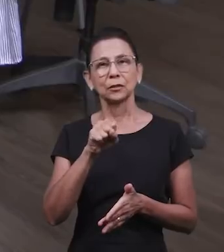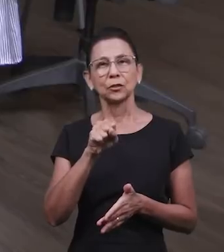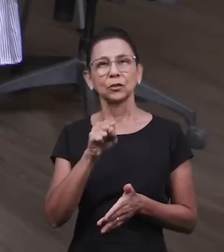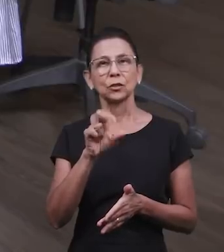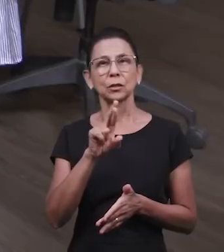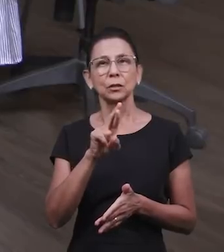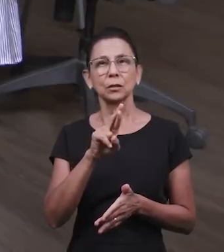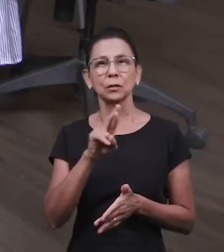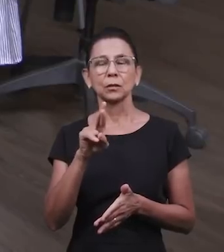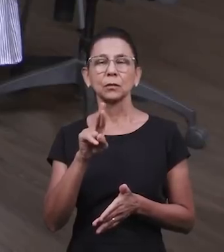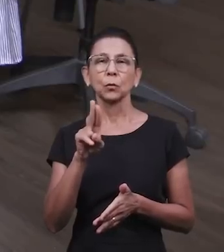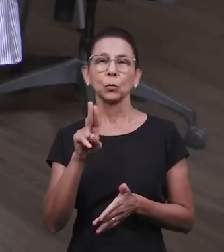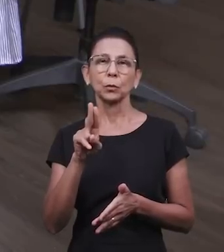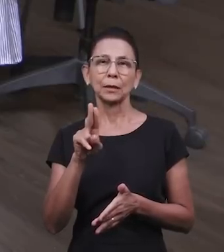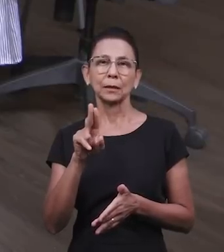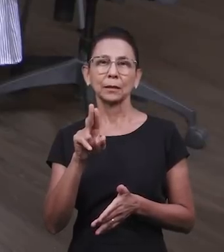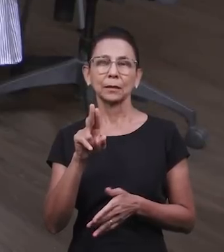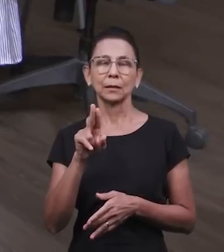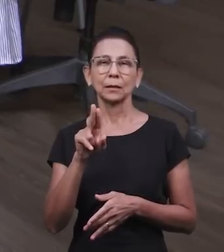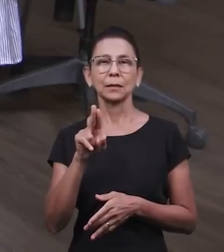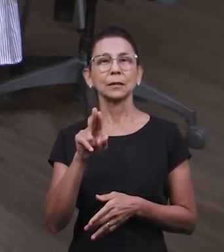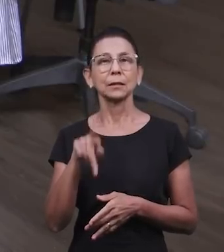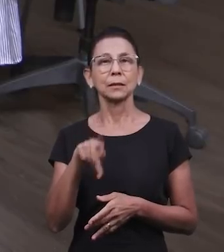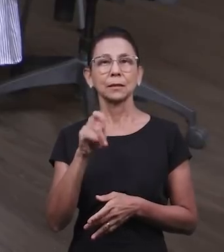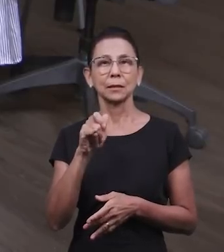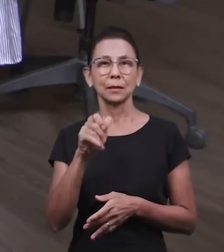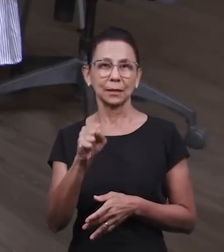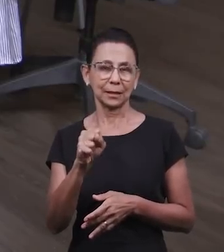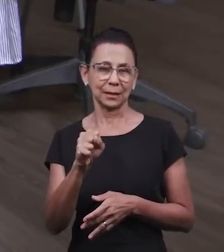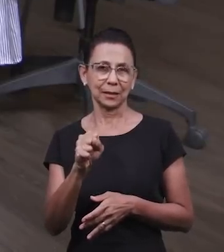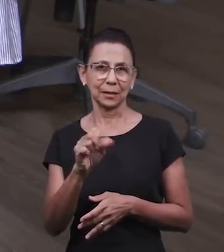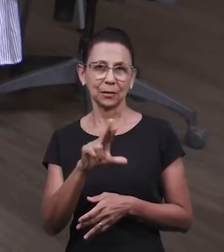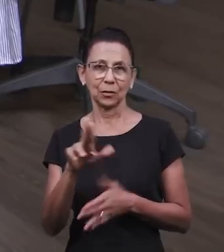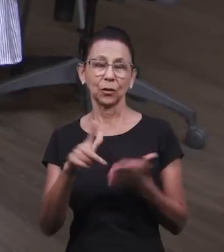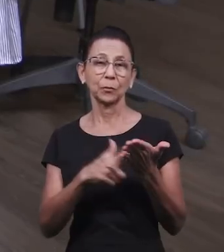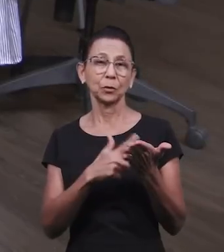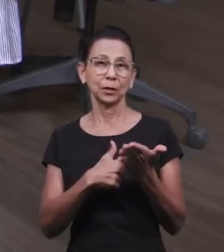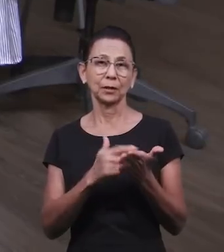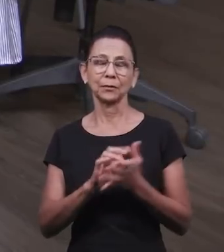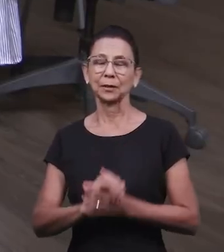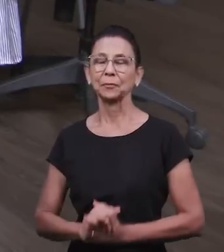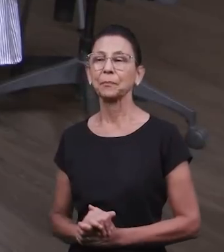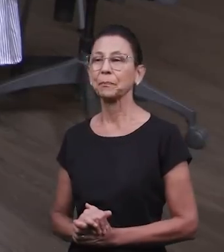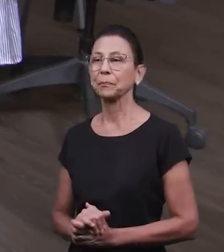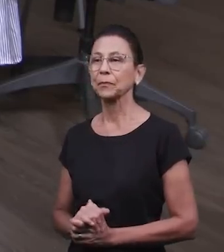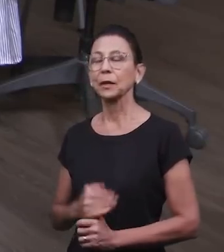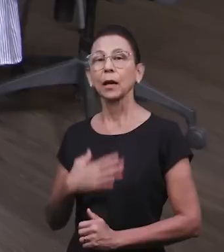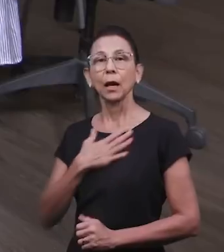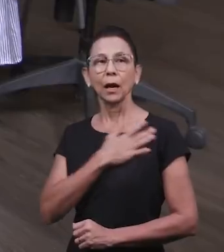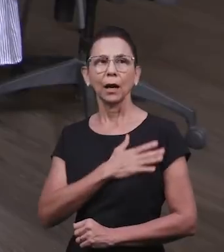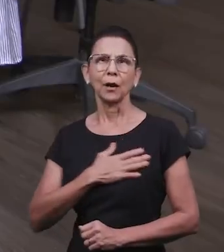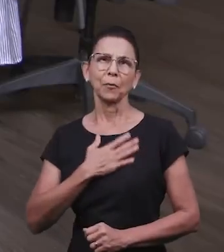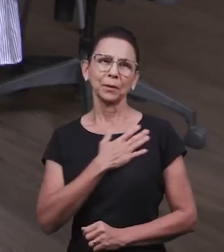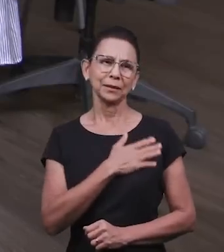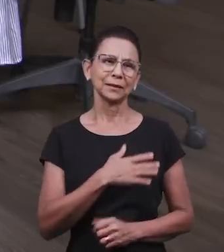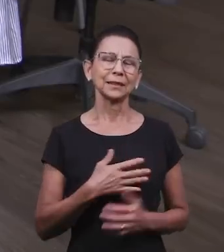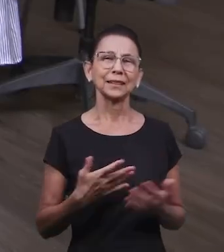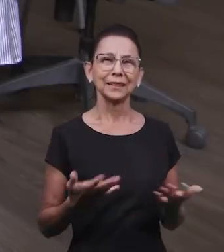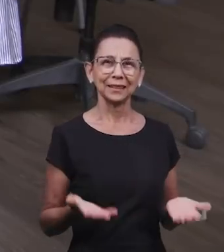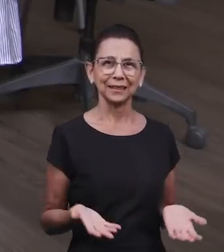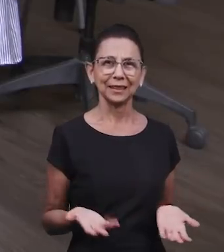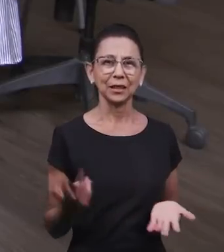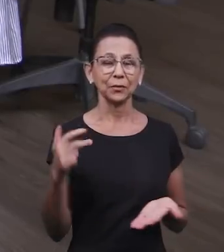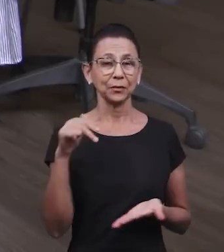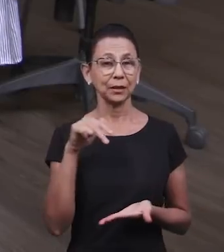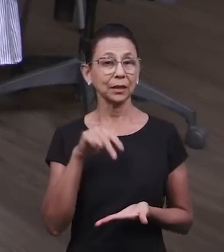a todos que nos acompanham, a paz do Senhor, os jovens que estão aqui conosco. É um prazer falar sobre esse tema que é tão contemporâneo, é tão novo e que a gente